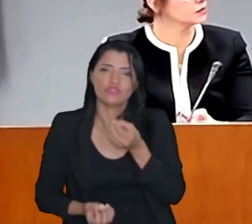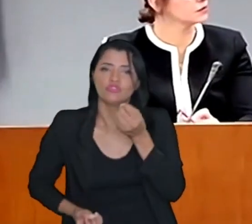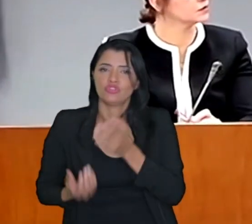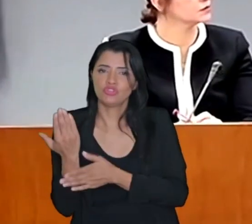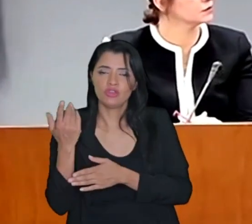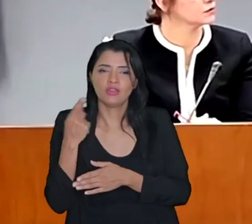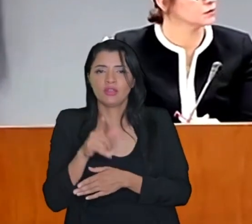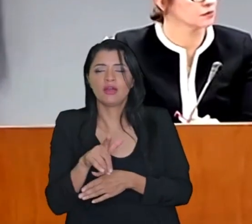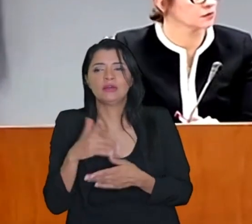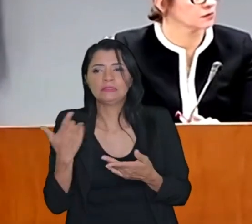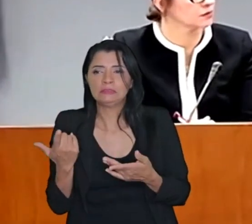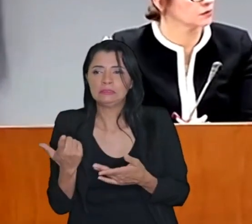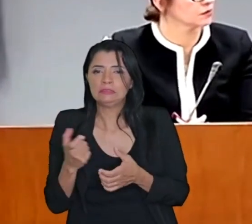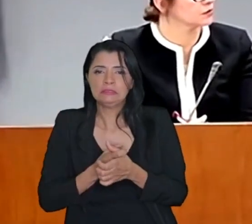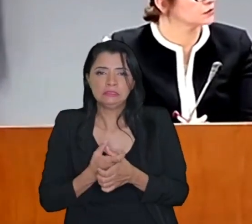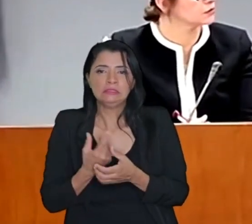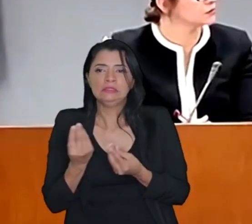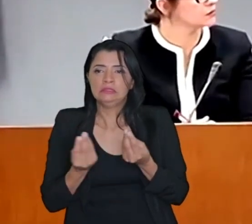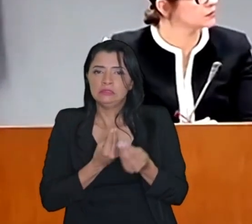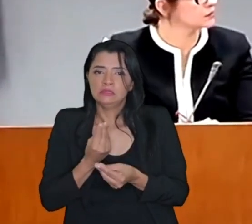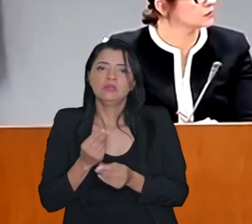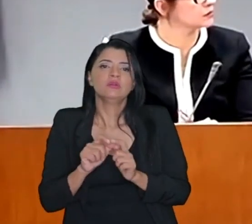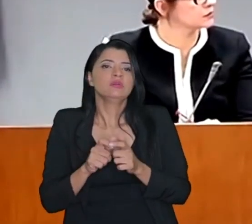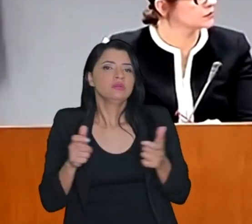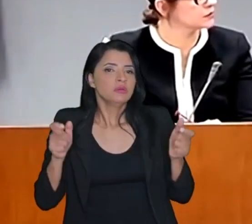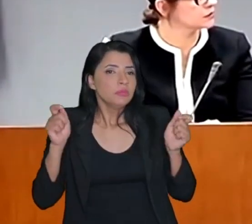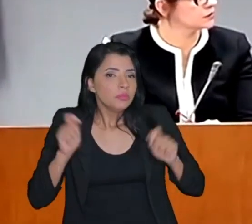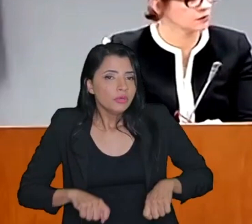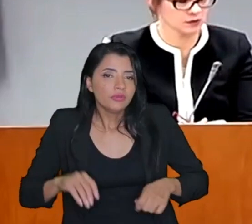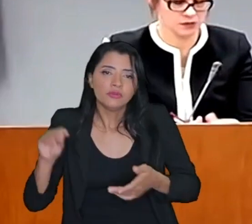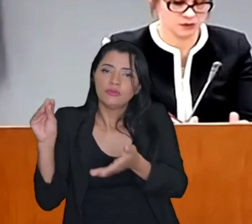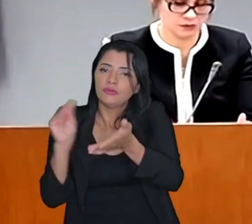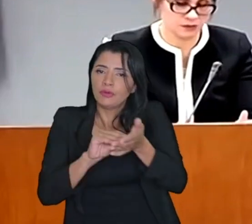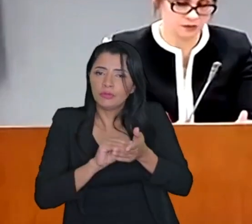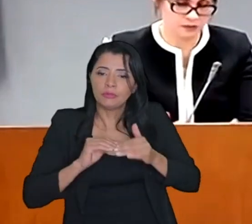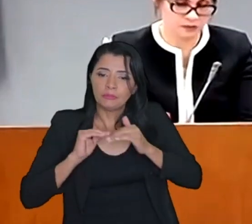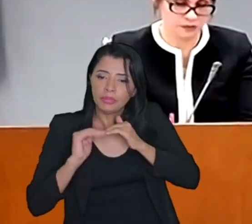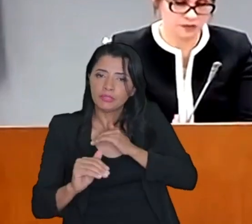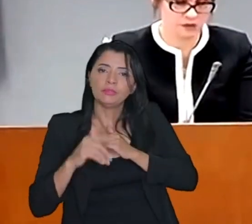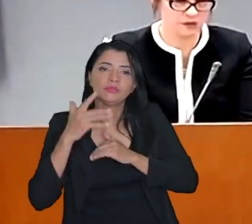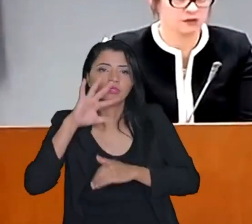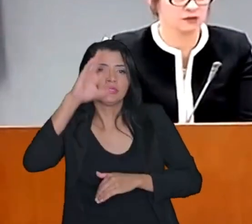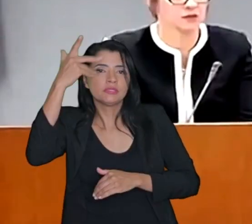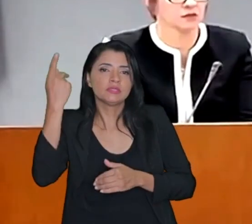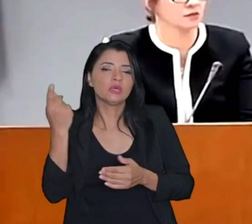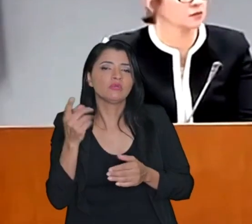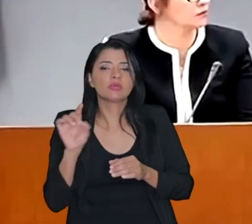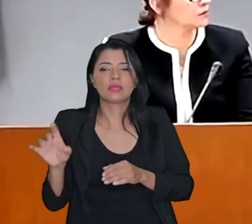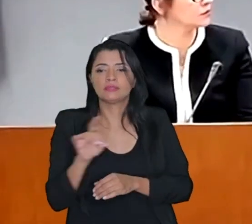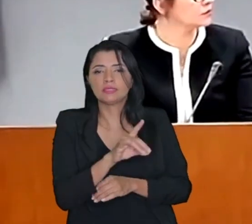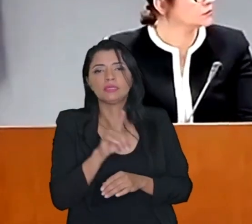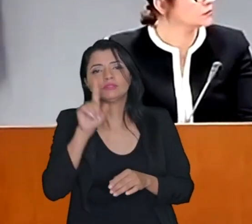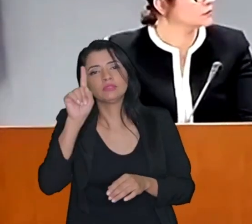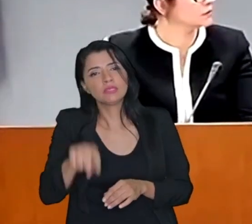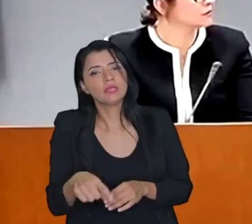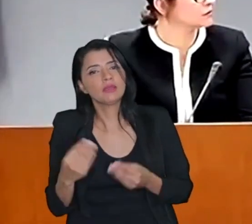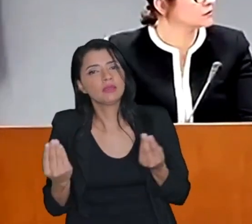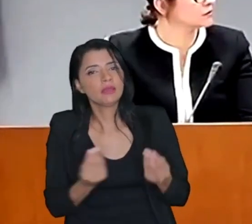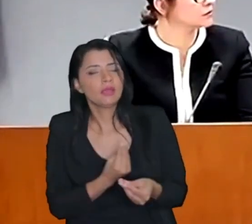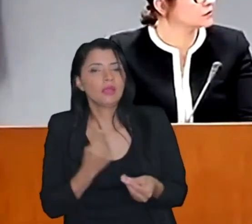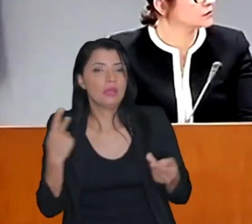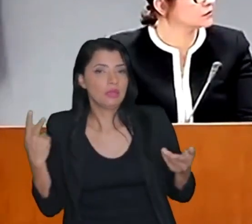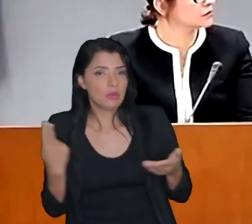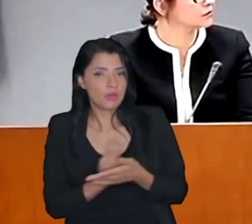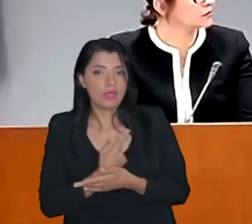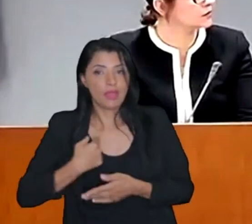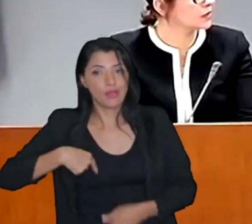gerar um grau de litigiosidade alto e a falta de parâmetros, a decisão no caso a caso, que é justamente o